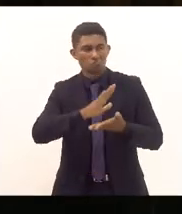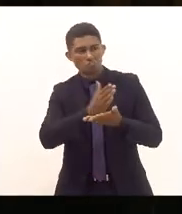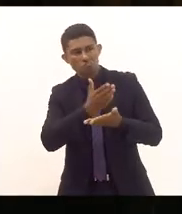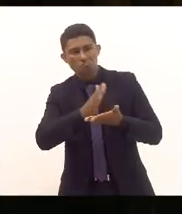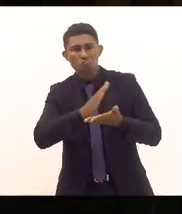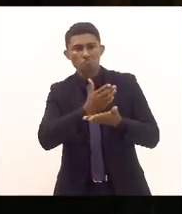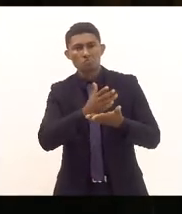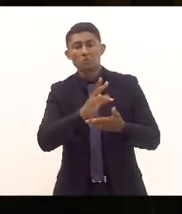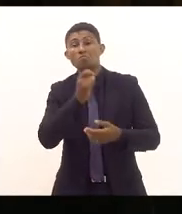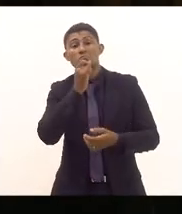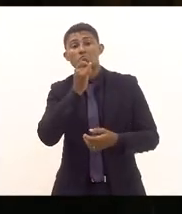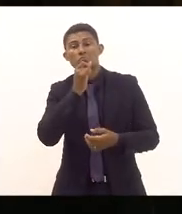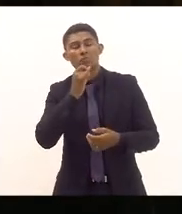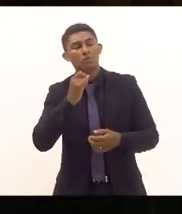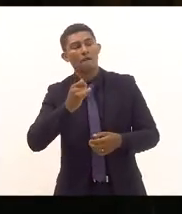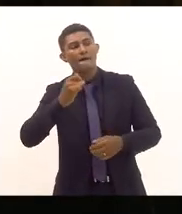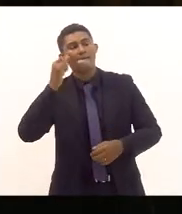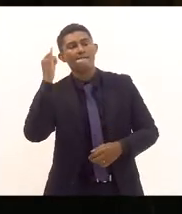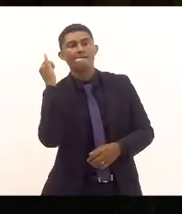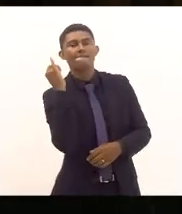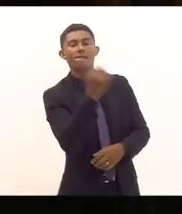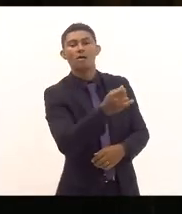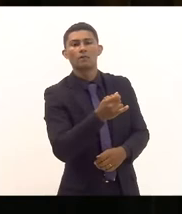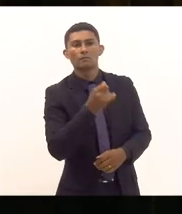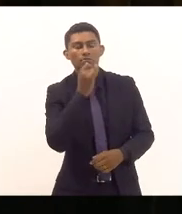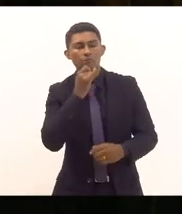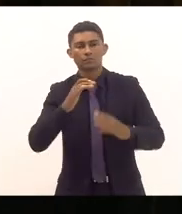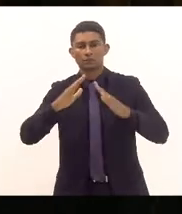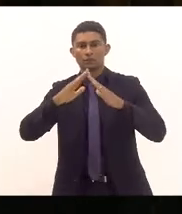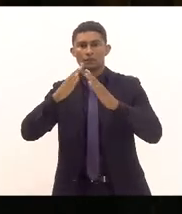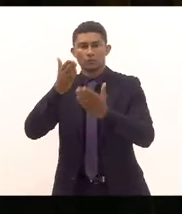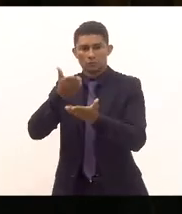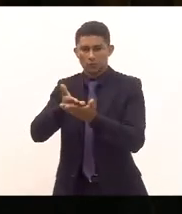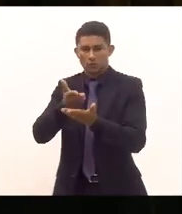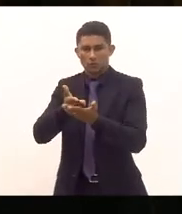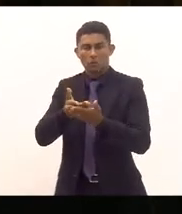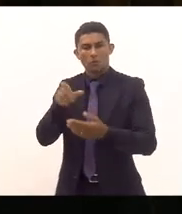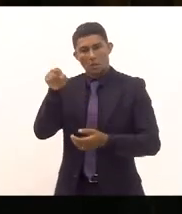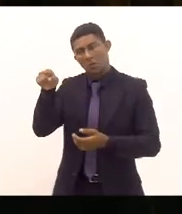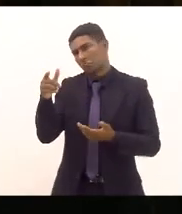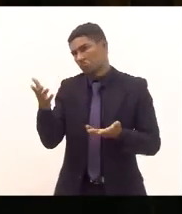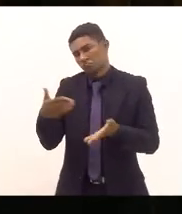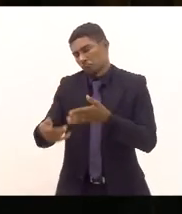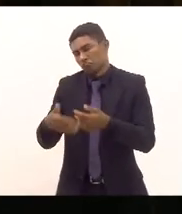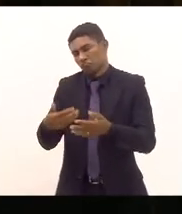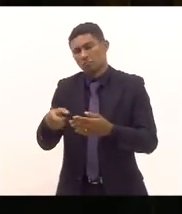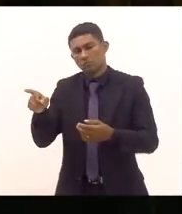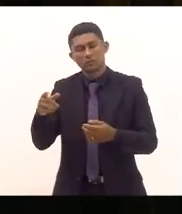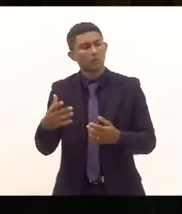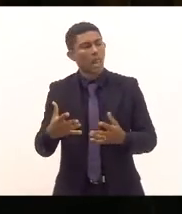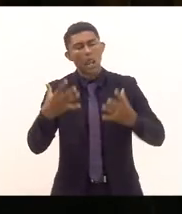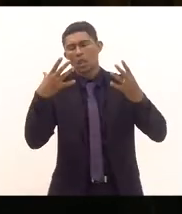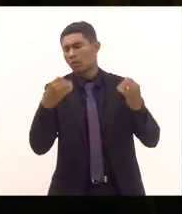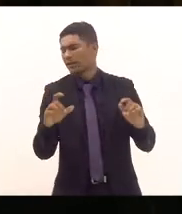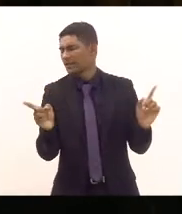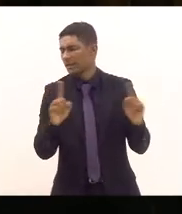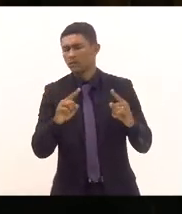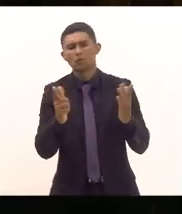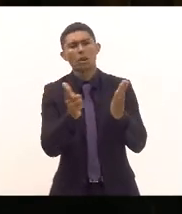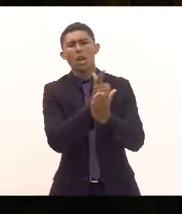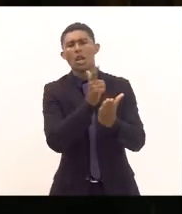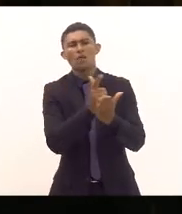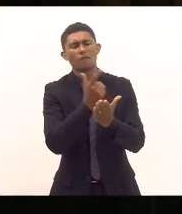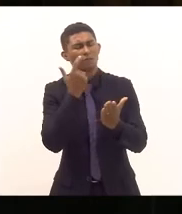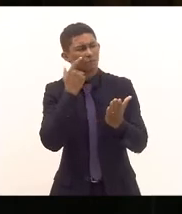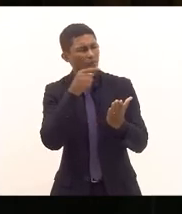a eles uma narrativa de que uma determinada escola não tivesse aceito uma troca de livros